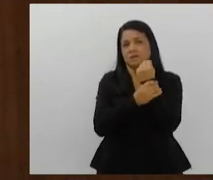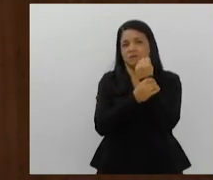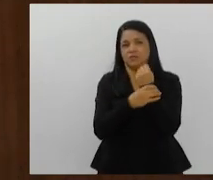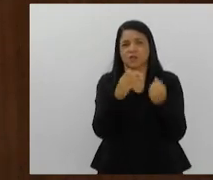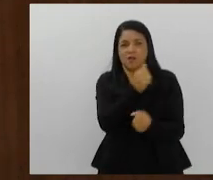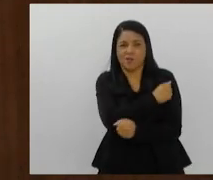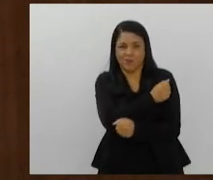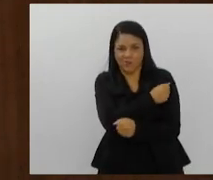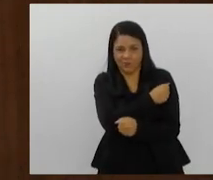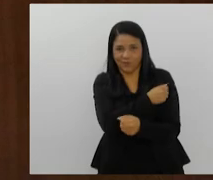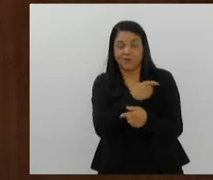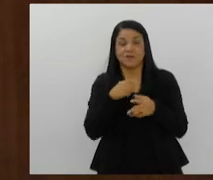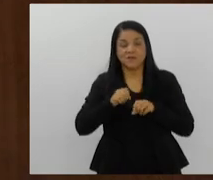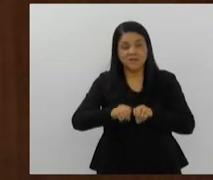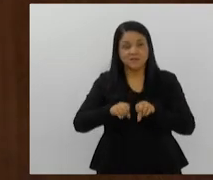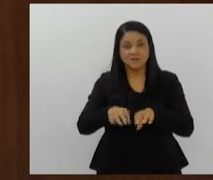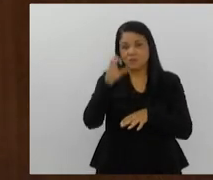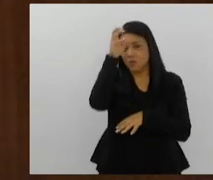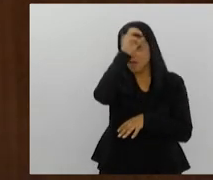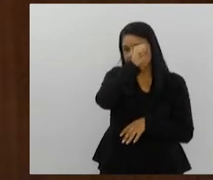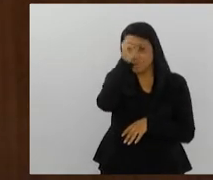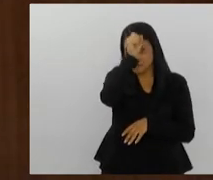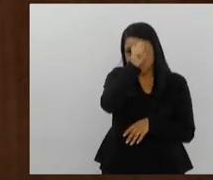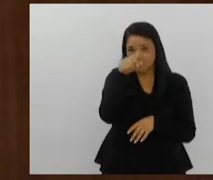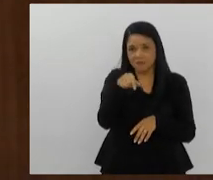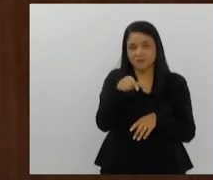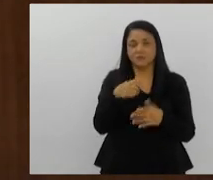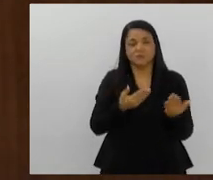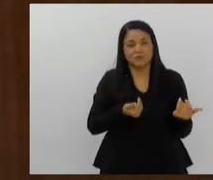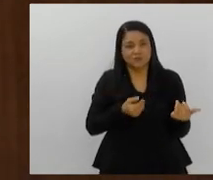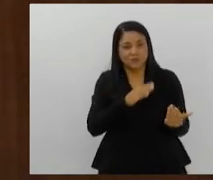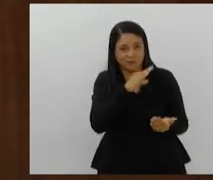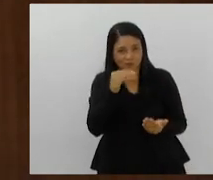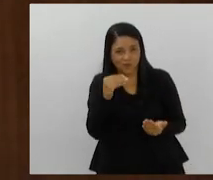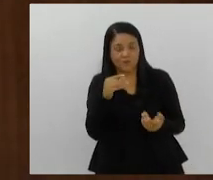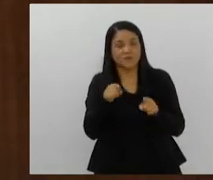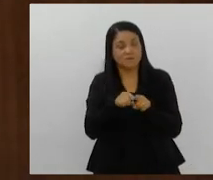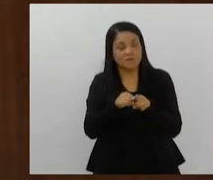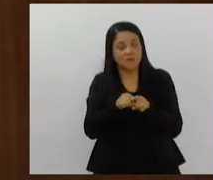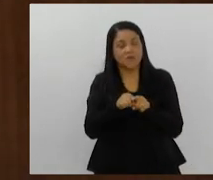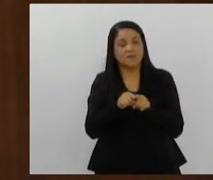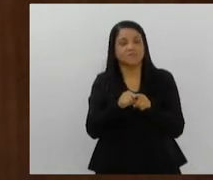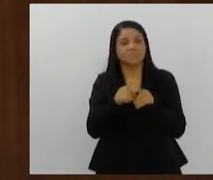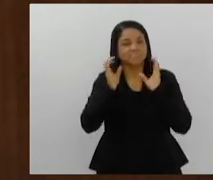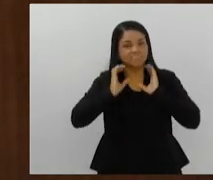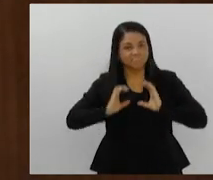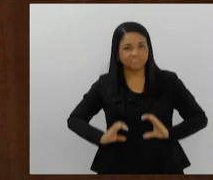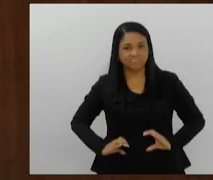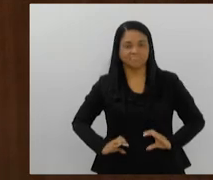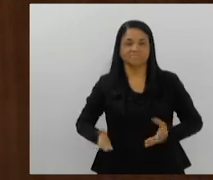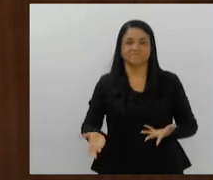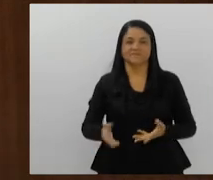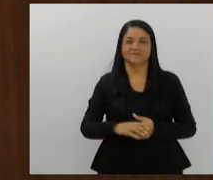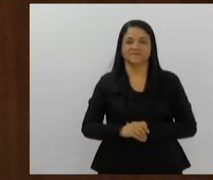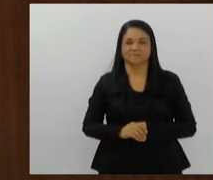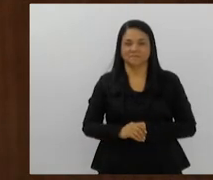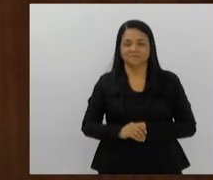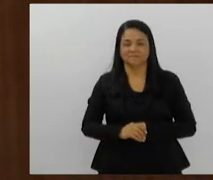da garantia do ensino e aprendizagem para a nossa juventude e do exercício pleno da cidadania.